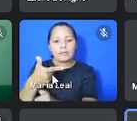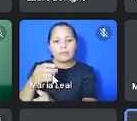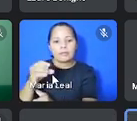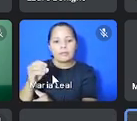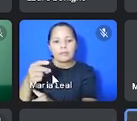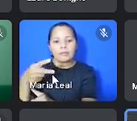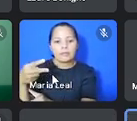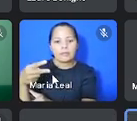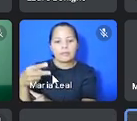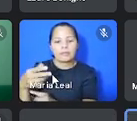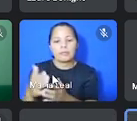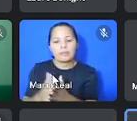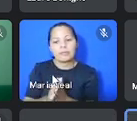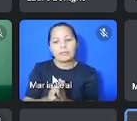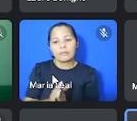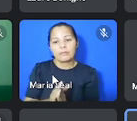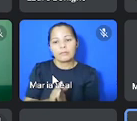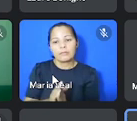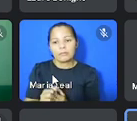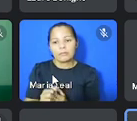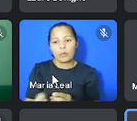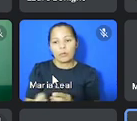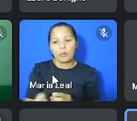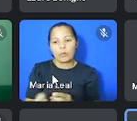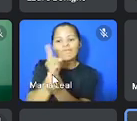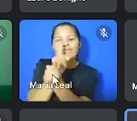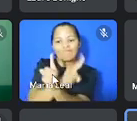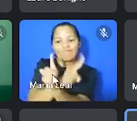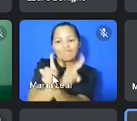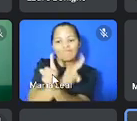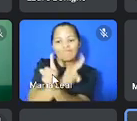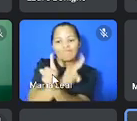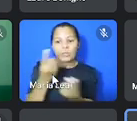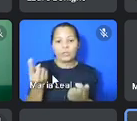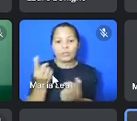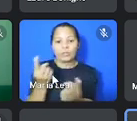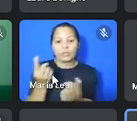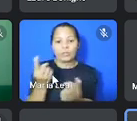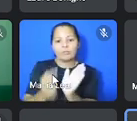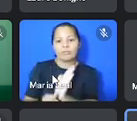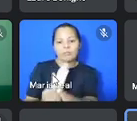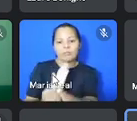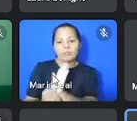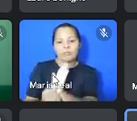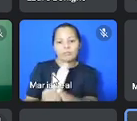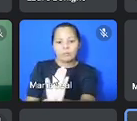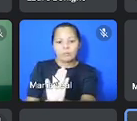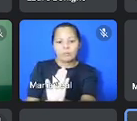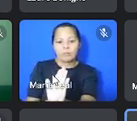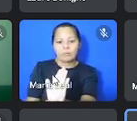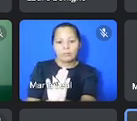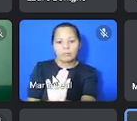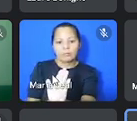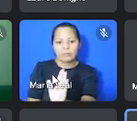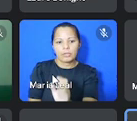O que eu fiz foi o contrário. Eu coloquei em evidência. É a volta disso